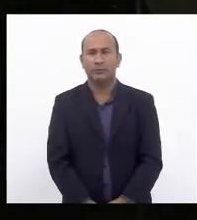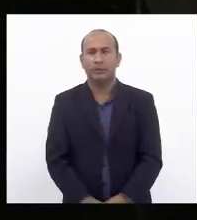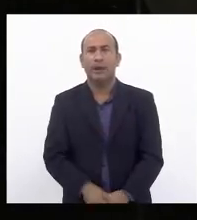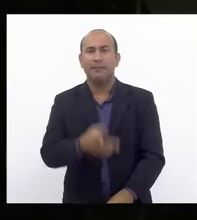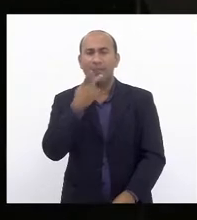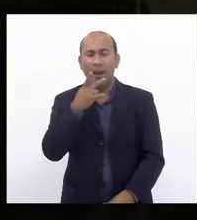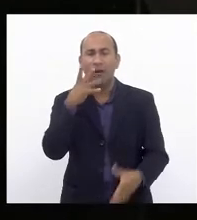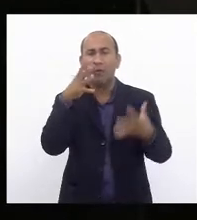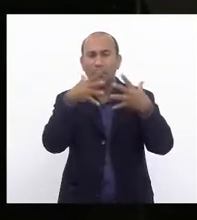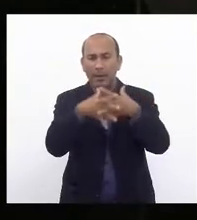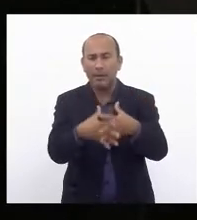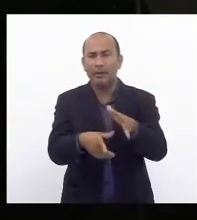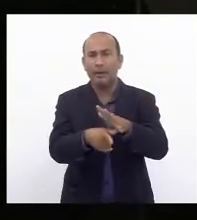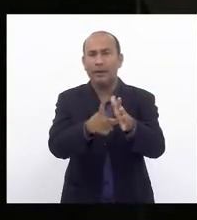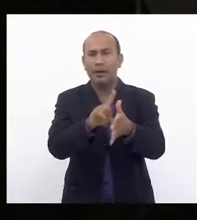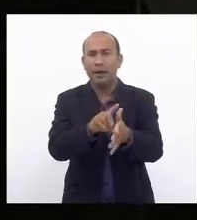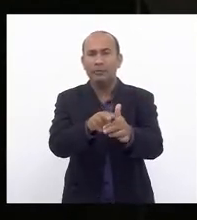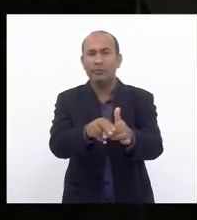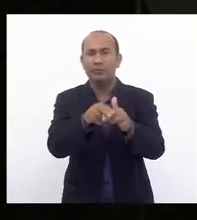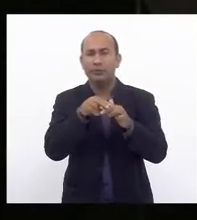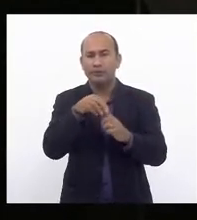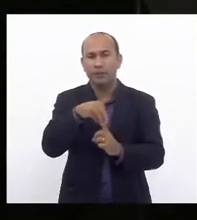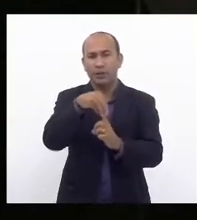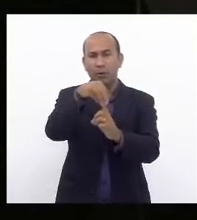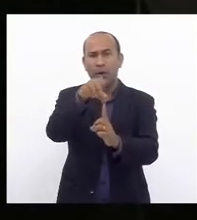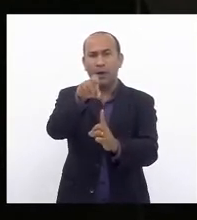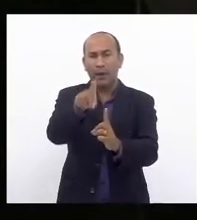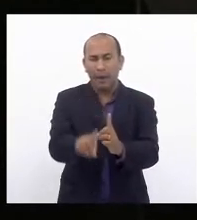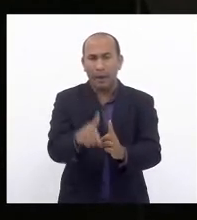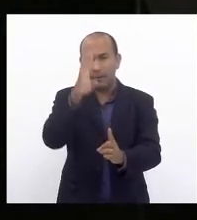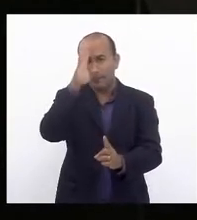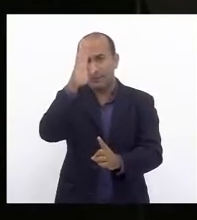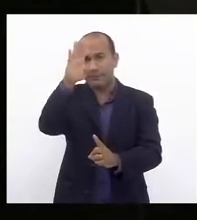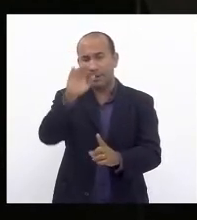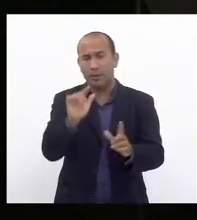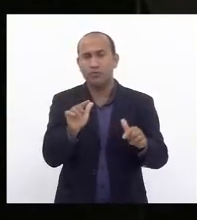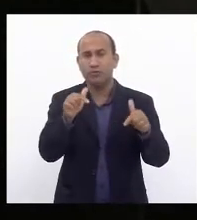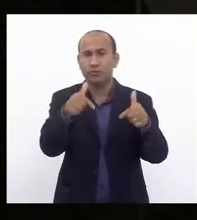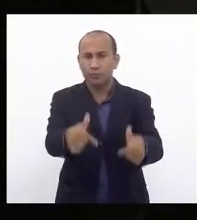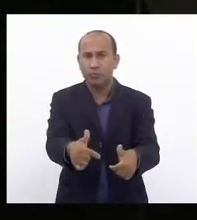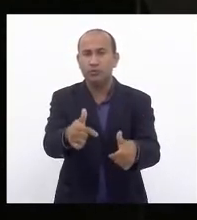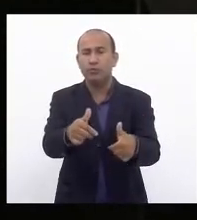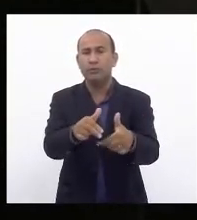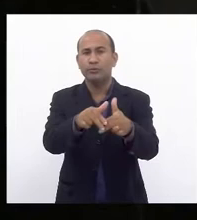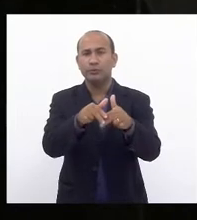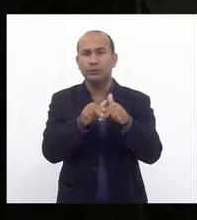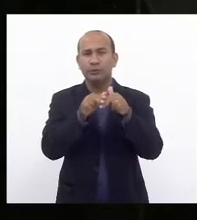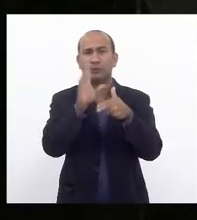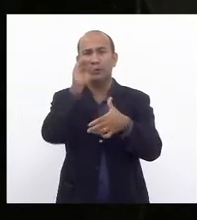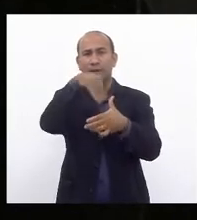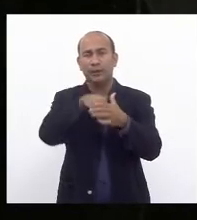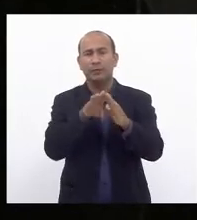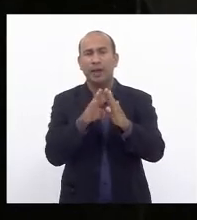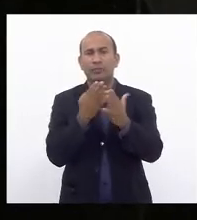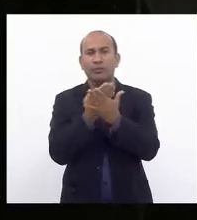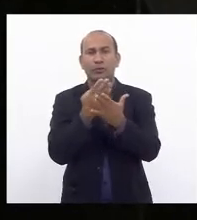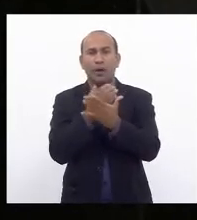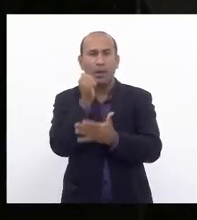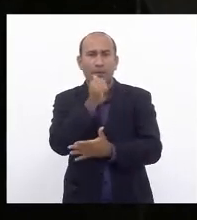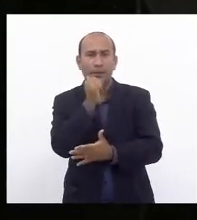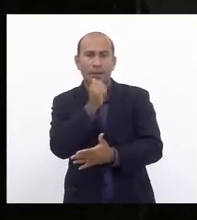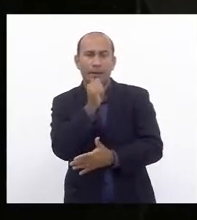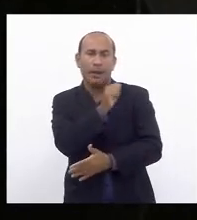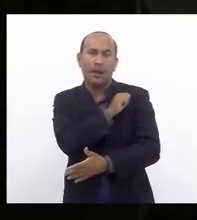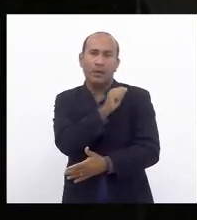completas, mas indicadores de que este é um dos principais, Dani, fatores de evasão escolar de alunas, né, sobretudo